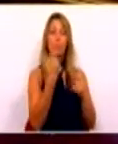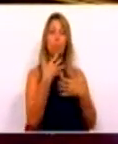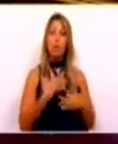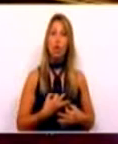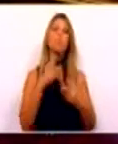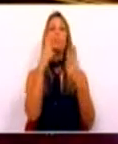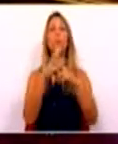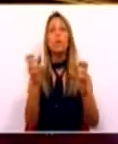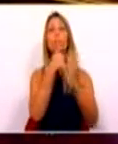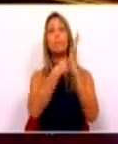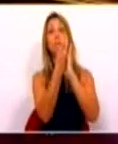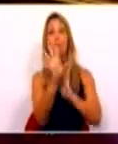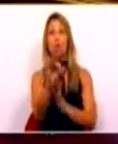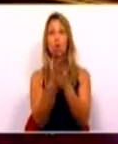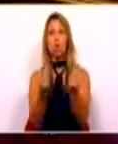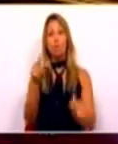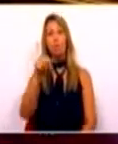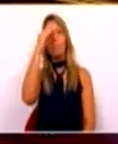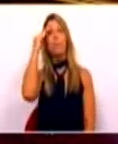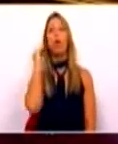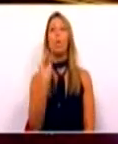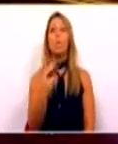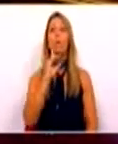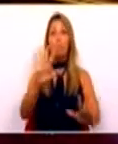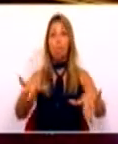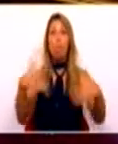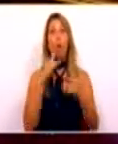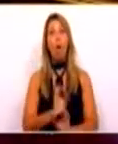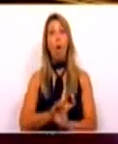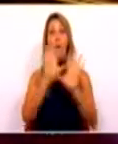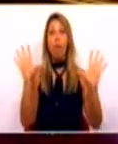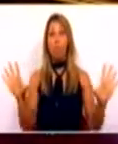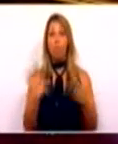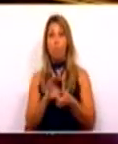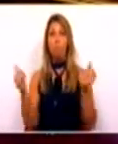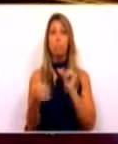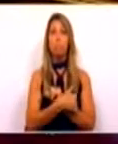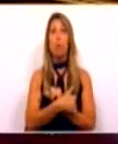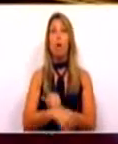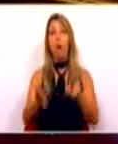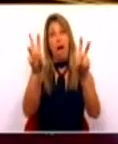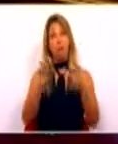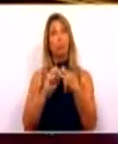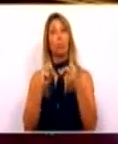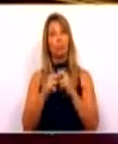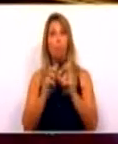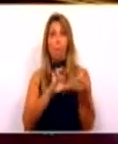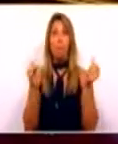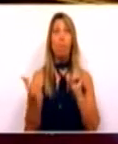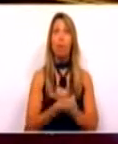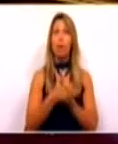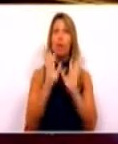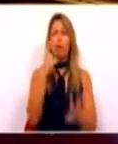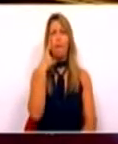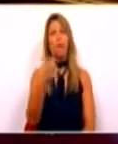de medidas, soluções e recomendações que possam, obviamente, mudar este assunto, este problema já diagnosticado